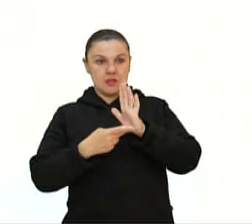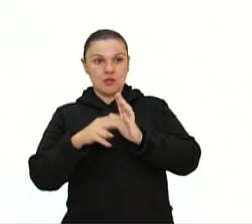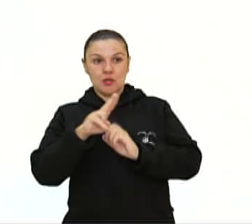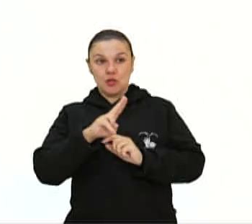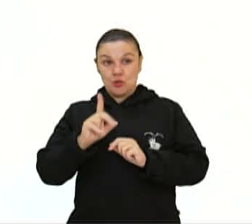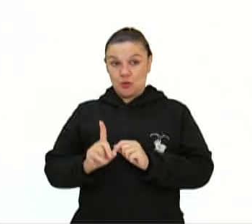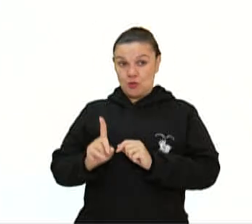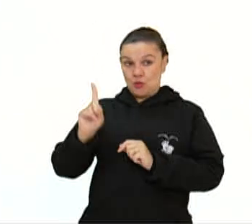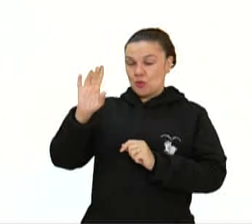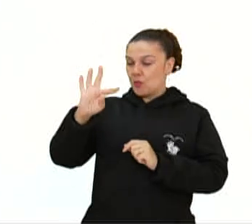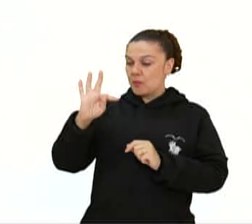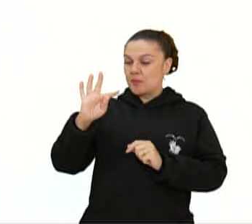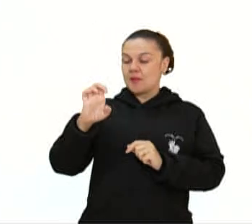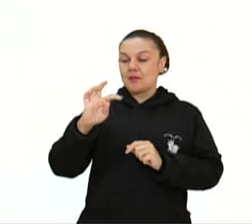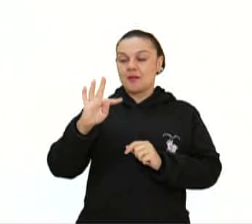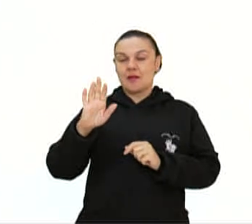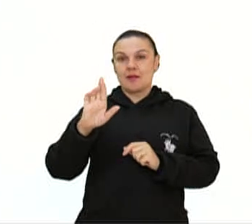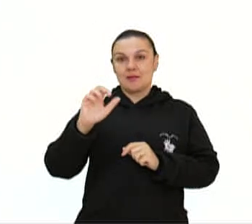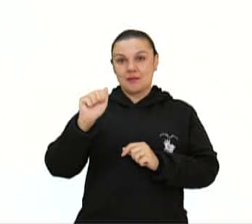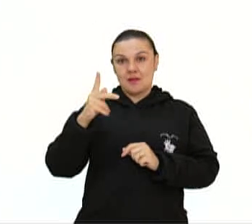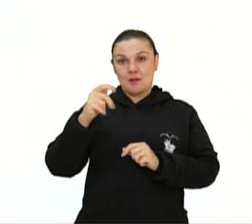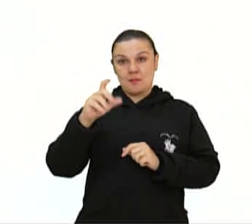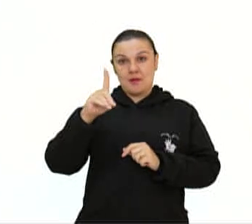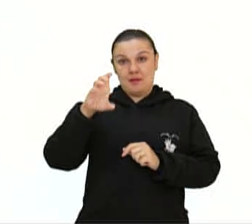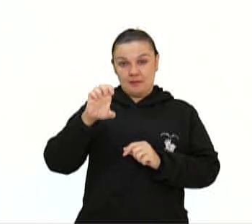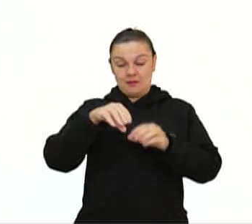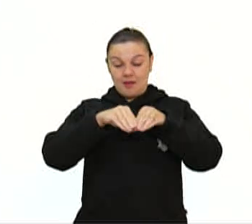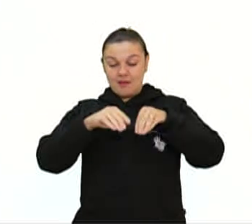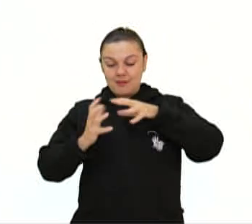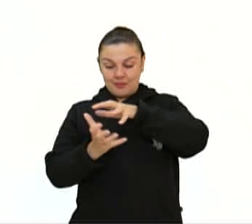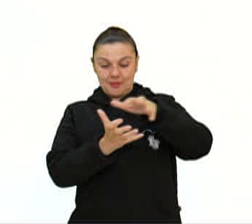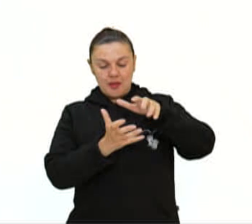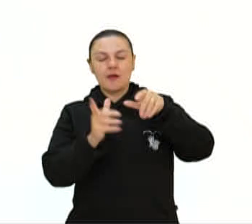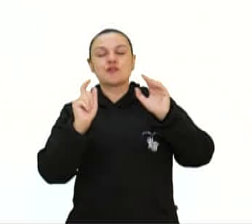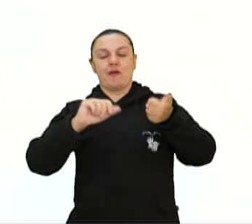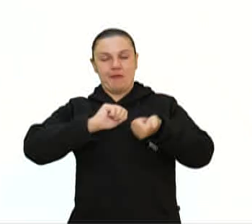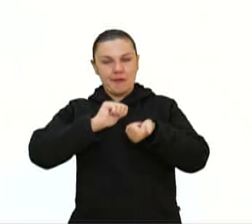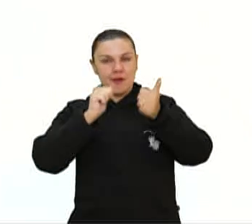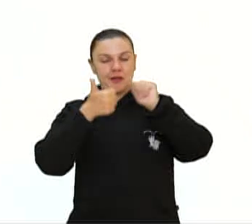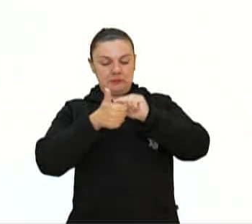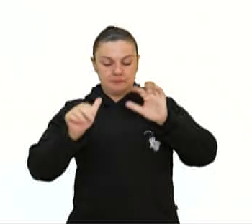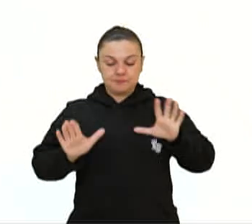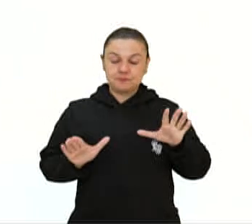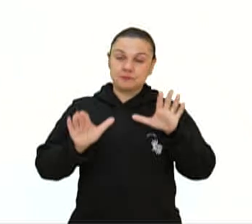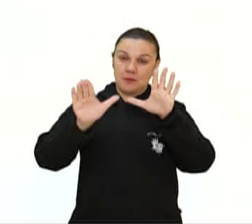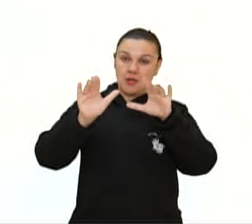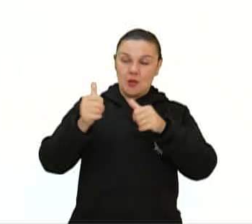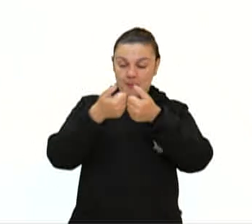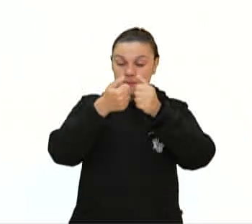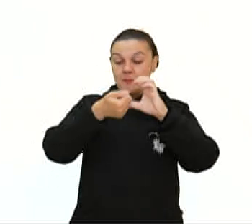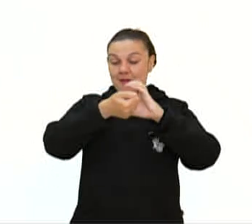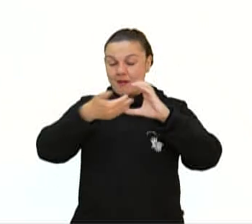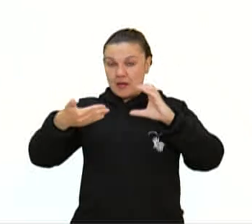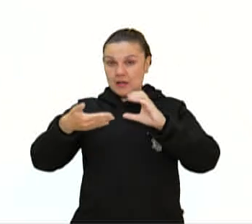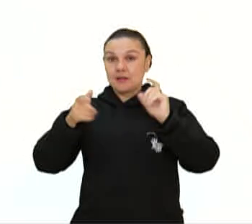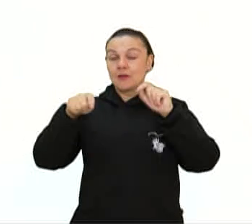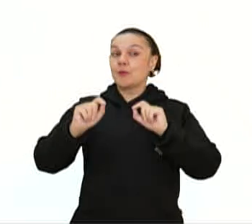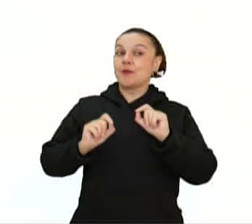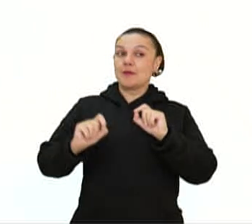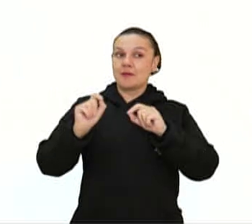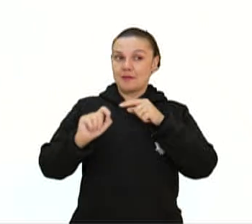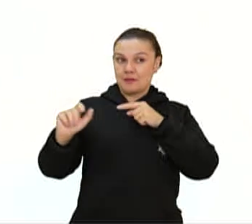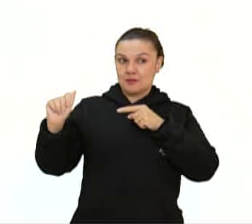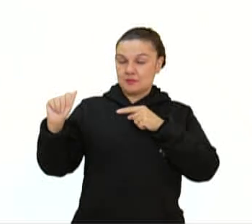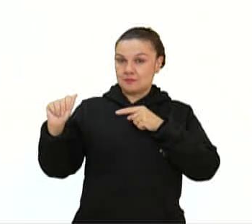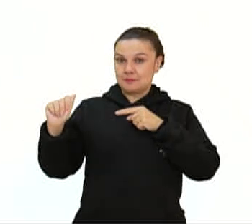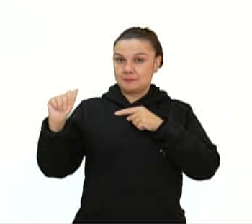tetrápodes terrestres com maior biodiversidade. Sendo um grupo bem adaptado ao voo, uma das características que permite a realização de tal proeza é: